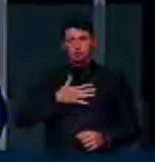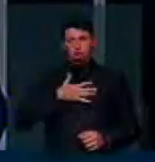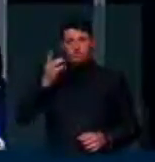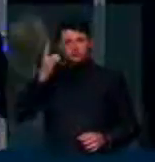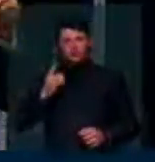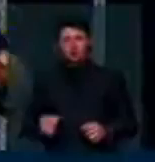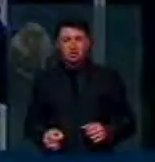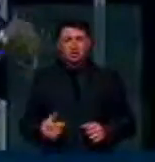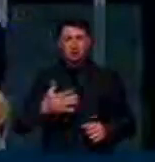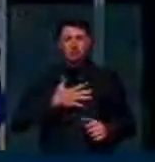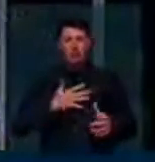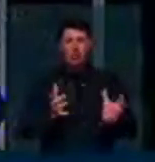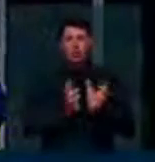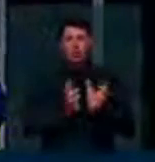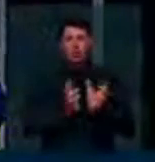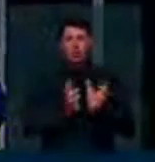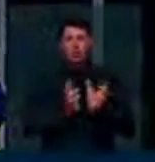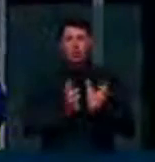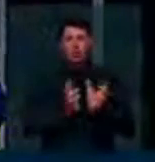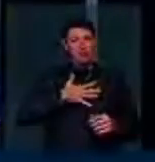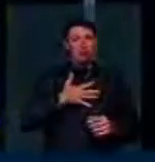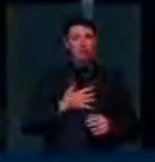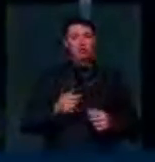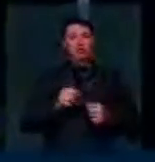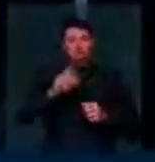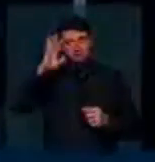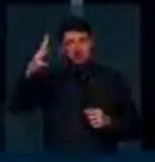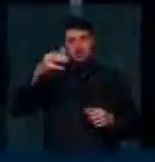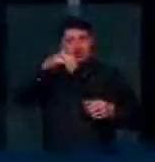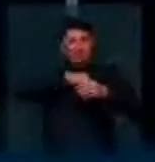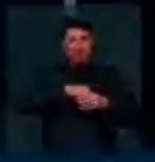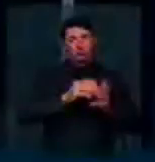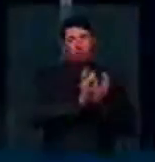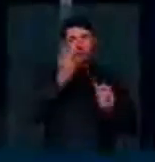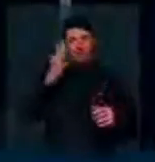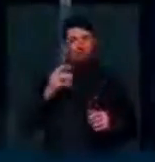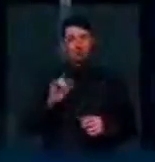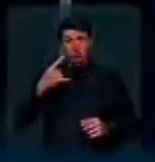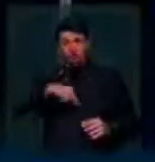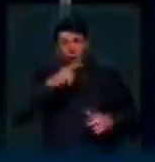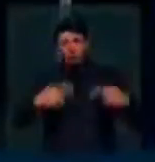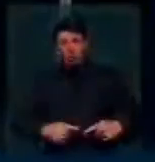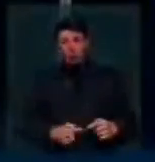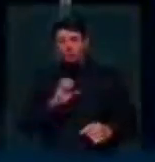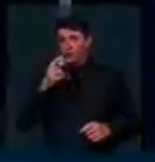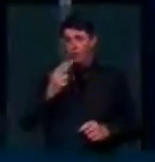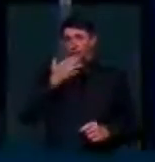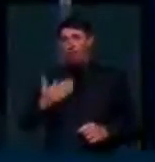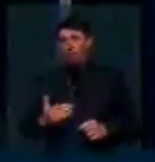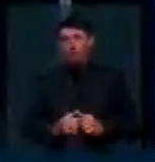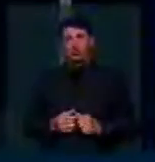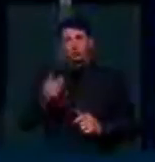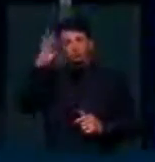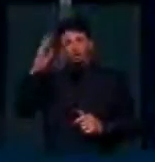do meu partido, é que faz juízo do meu partido. Se nós estamos contra ou a favor de tese que Vossa Senhoria